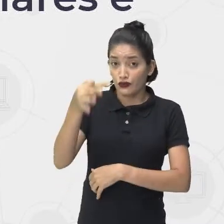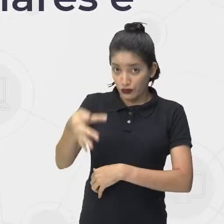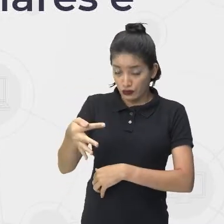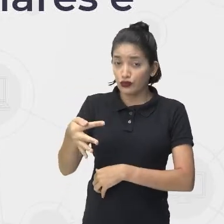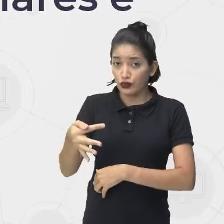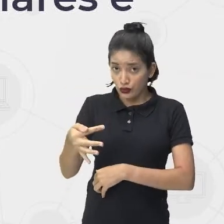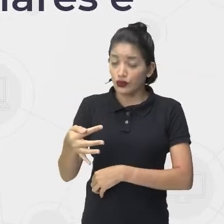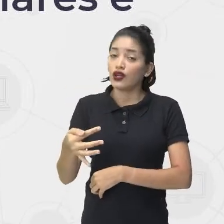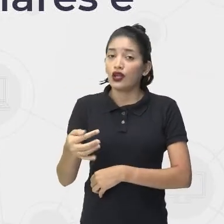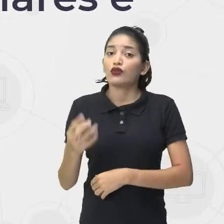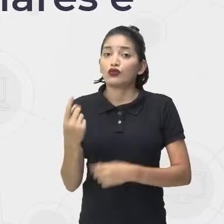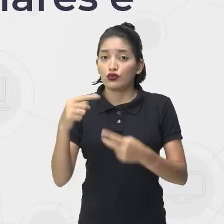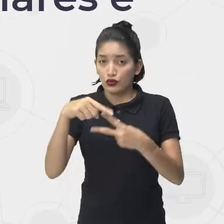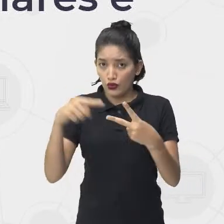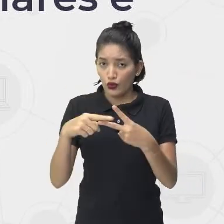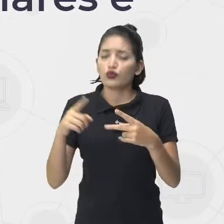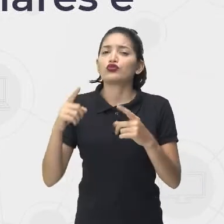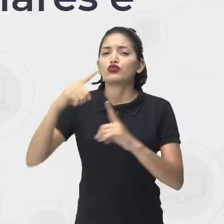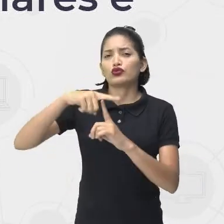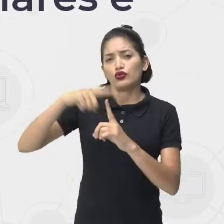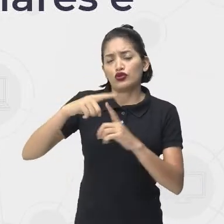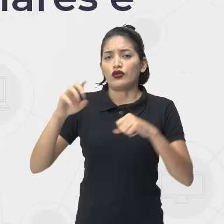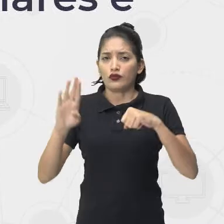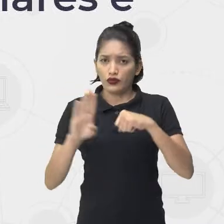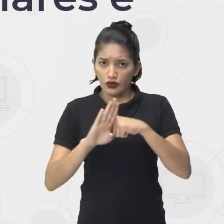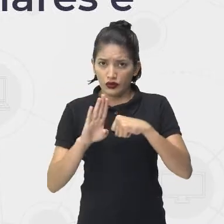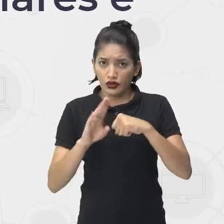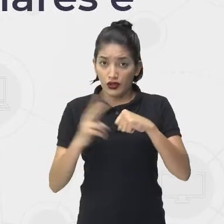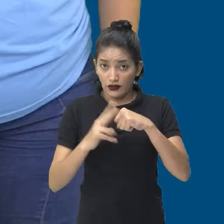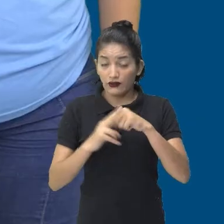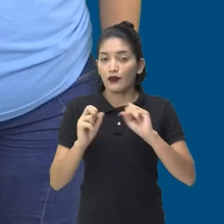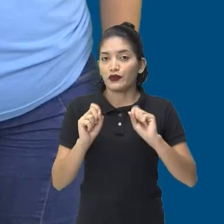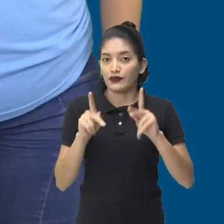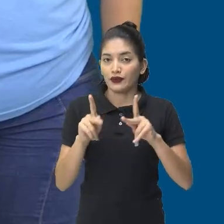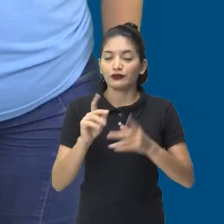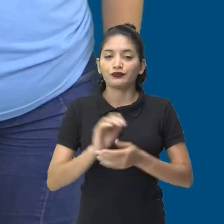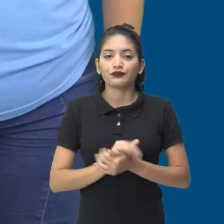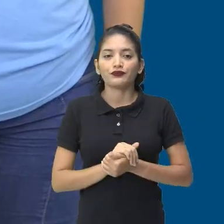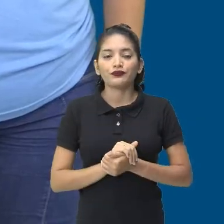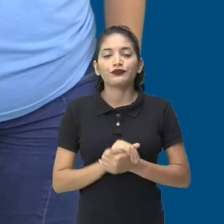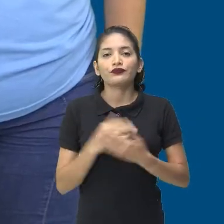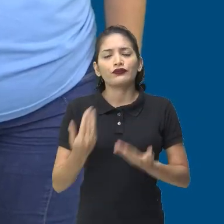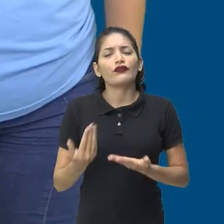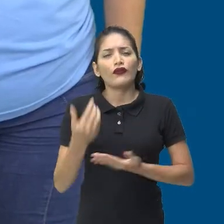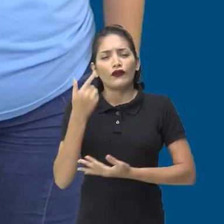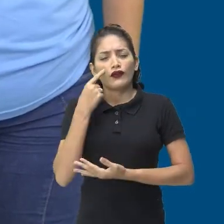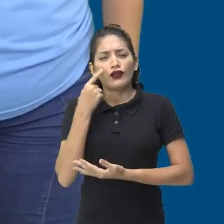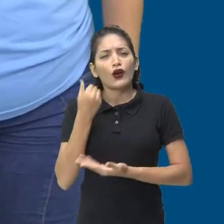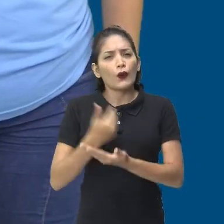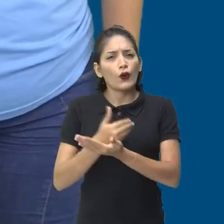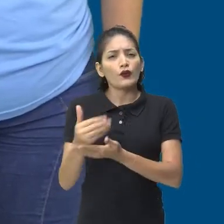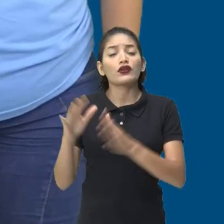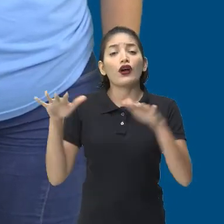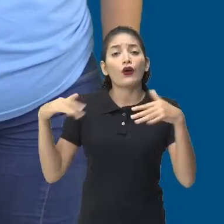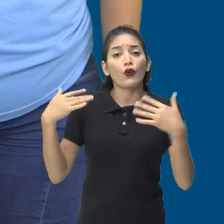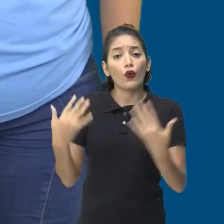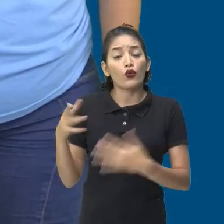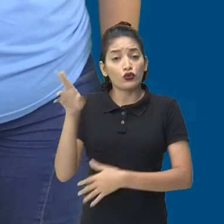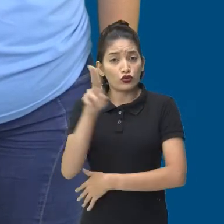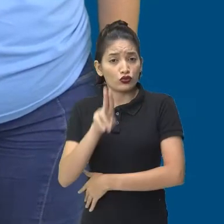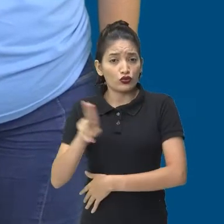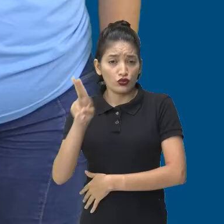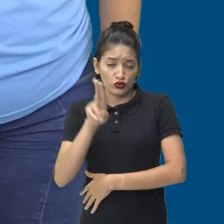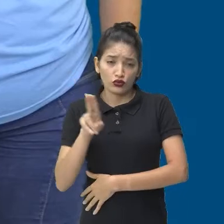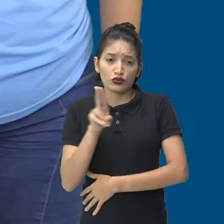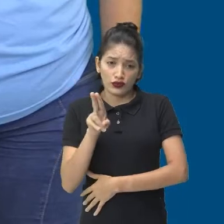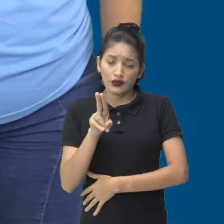verbos regulares quanto os irregulares, tá certo? Vamos iniciar, vamos ver quando podemos